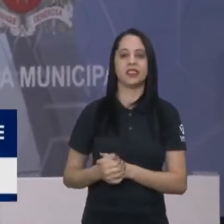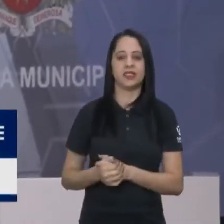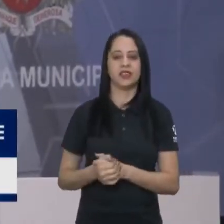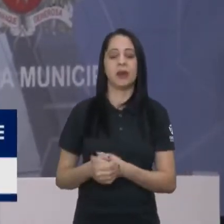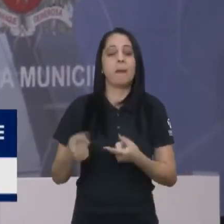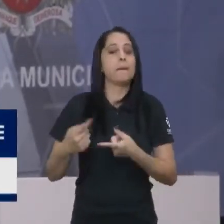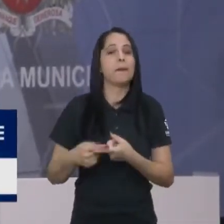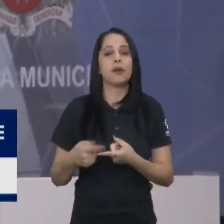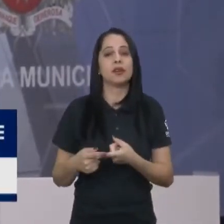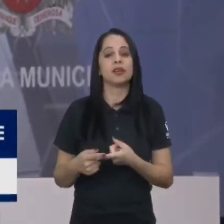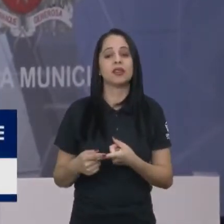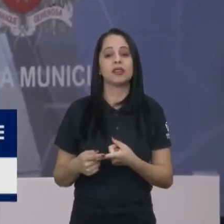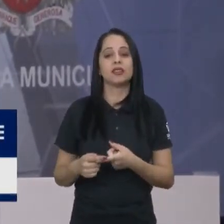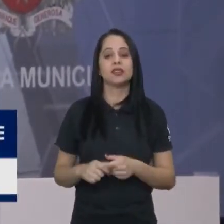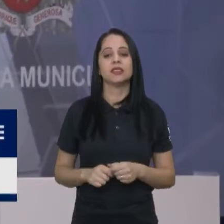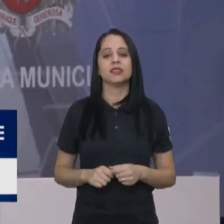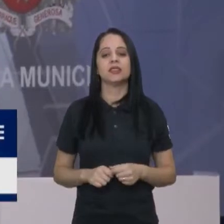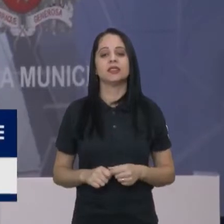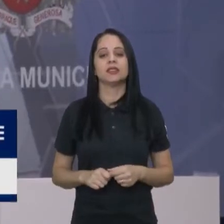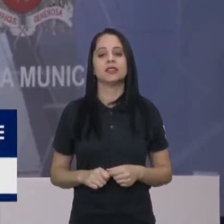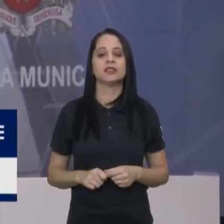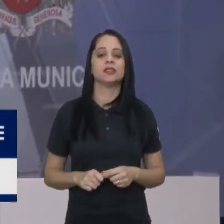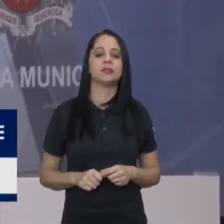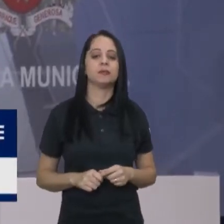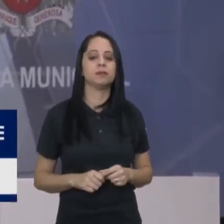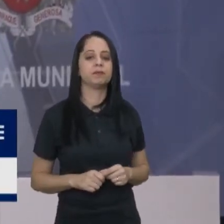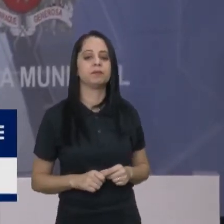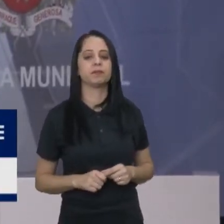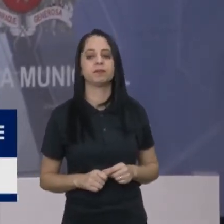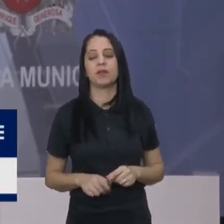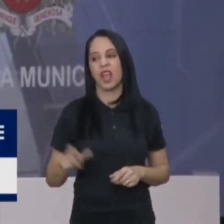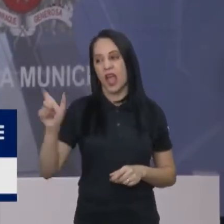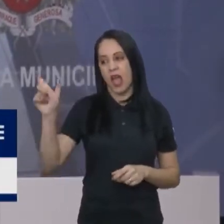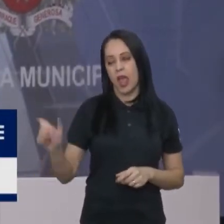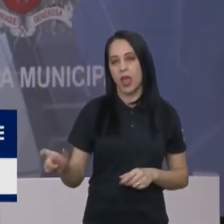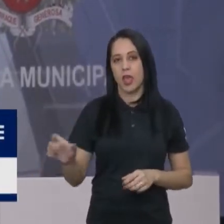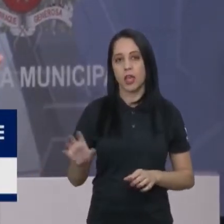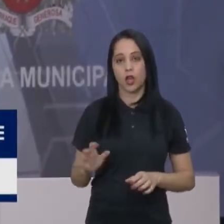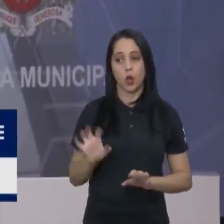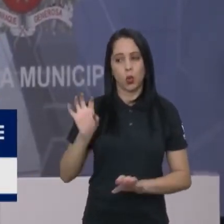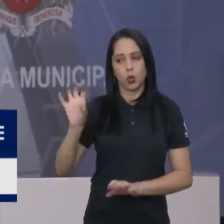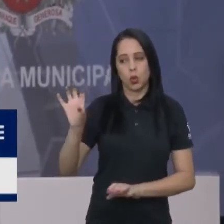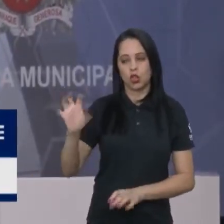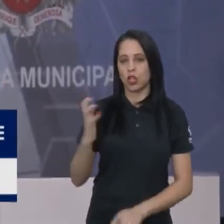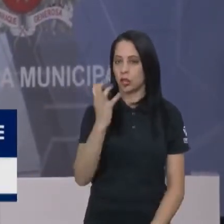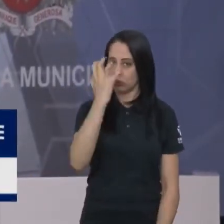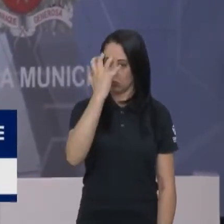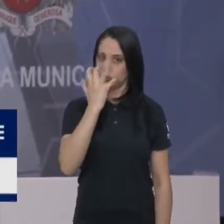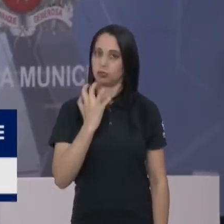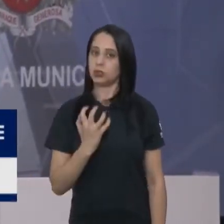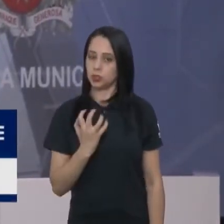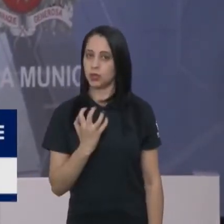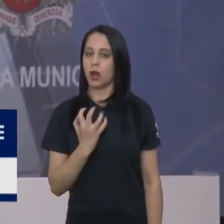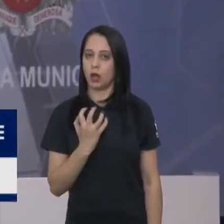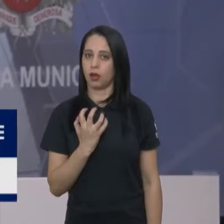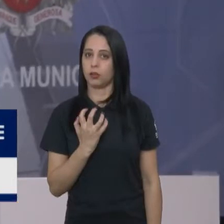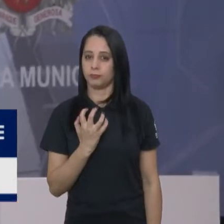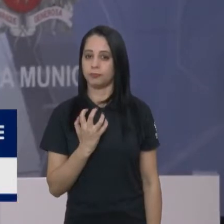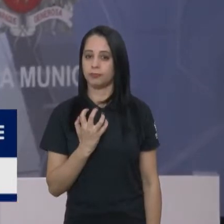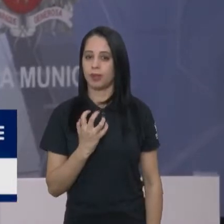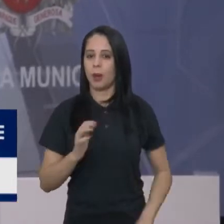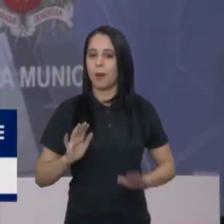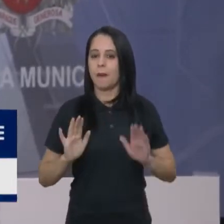porque talvez ele não pudesse ser o mais brincalhão, porque talvez no trabalho não ser, né, Pedro, do que na sua casa,